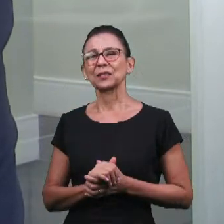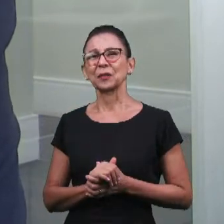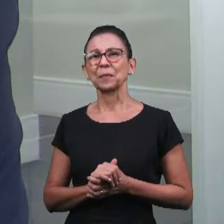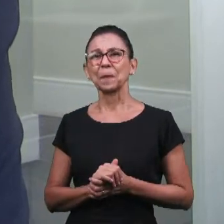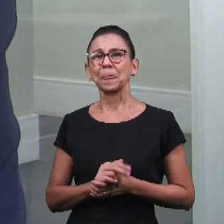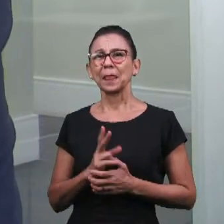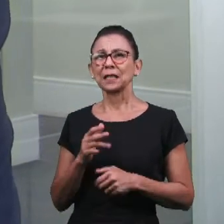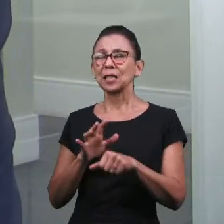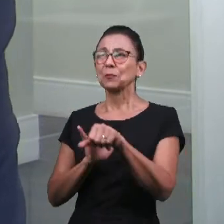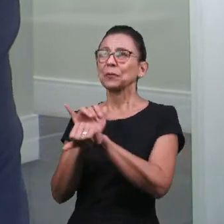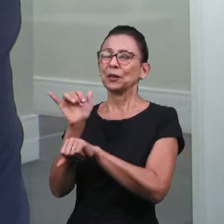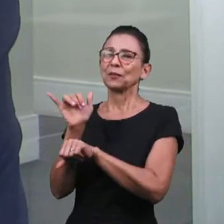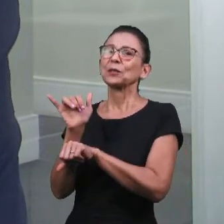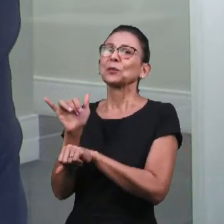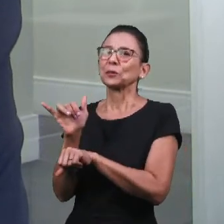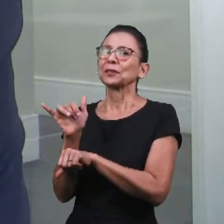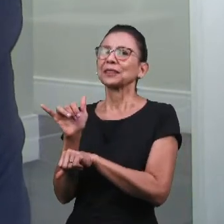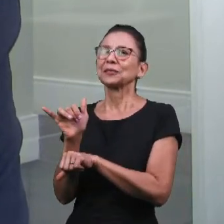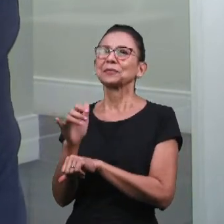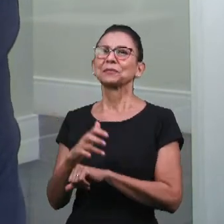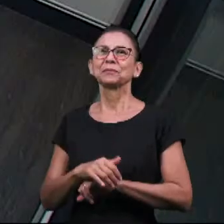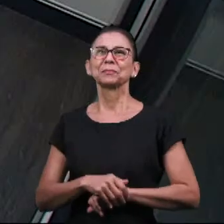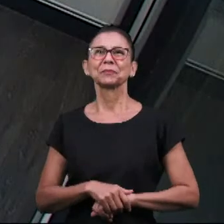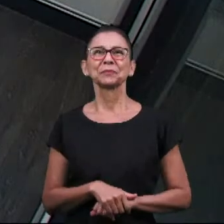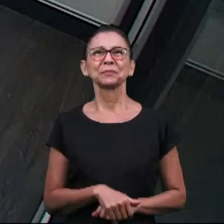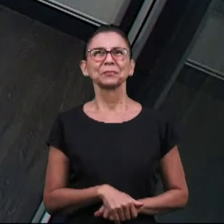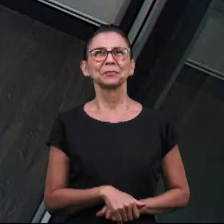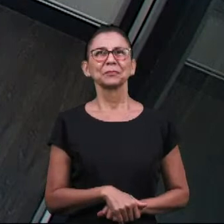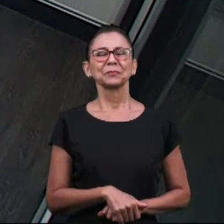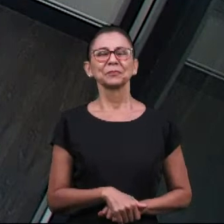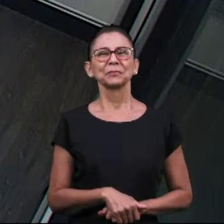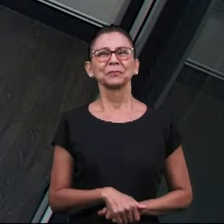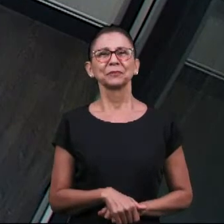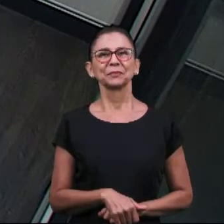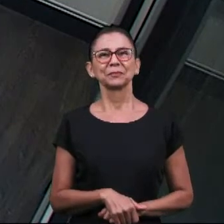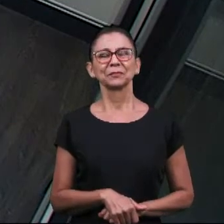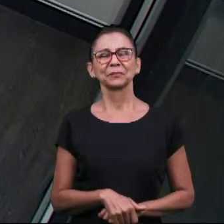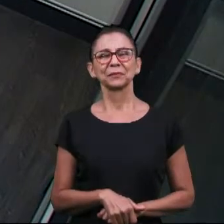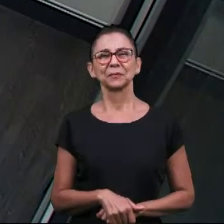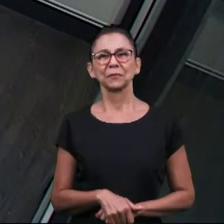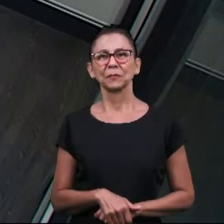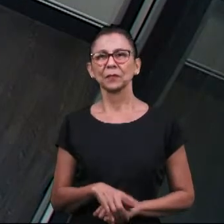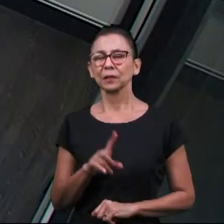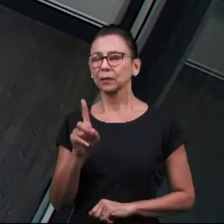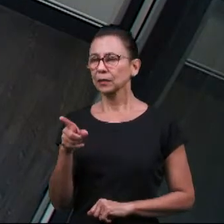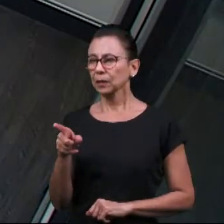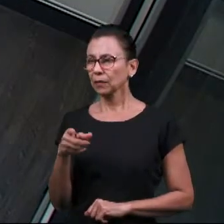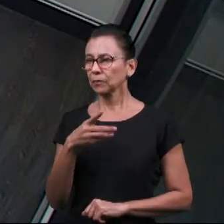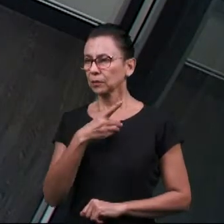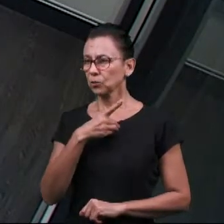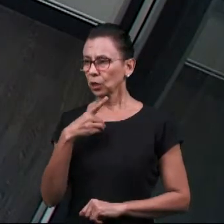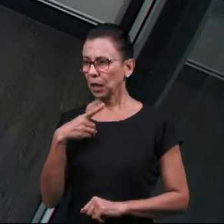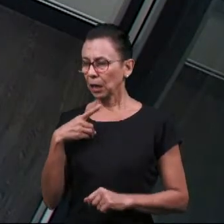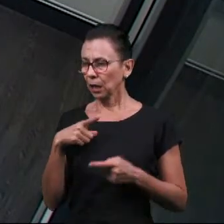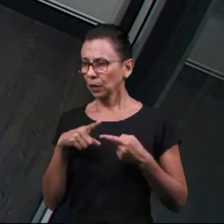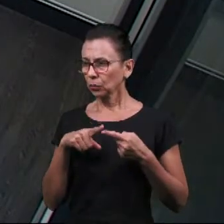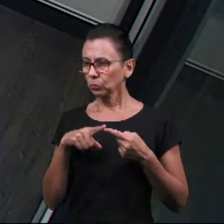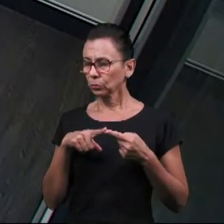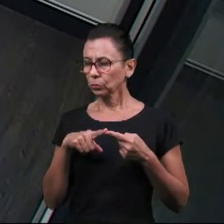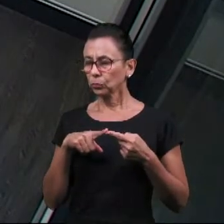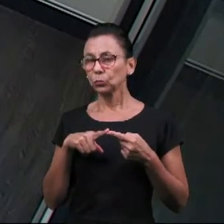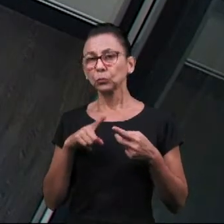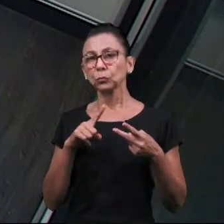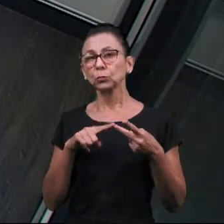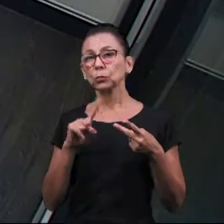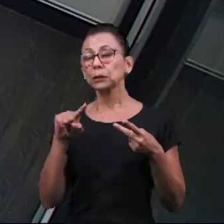devendo um pouco mais. Então veio o diaconato e depois como é que veio